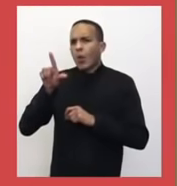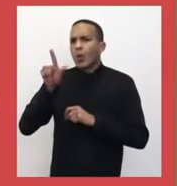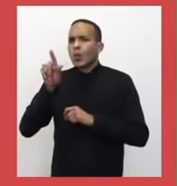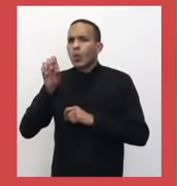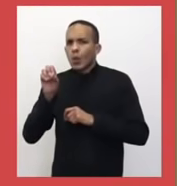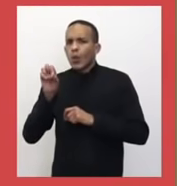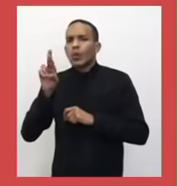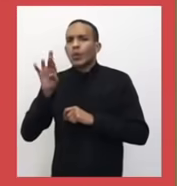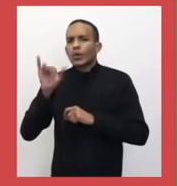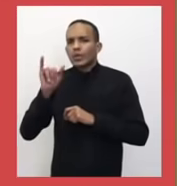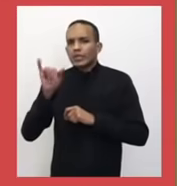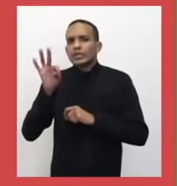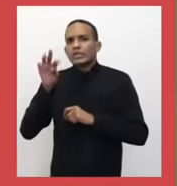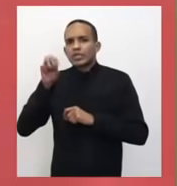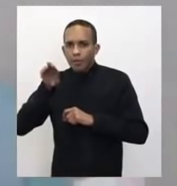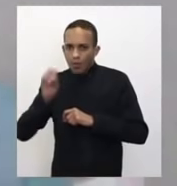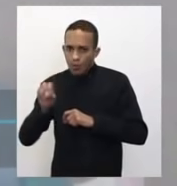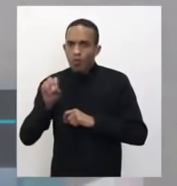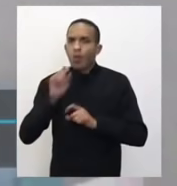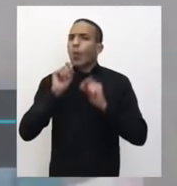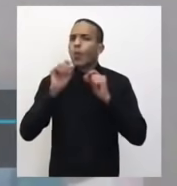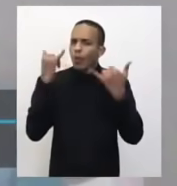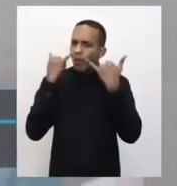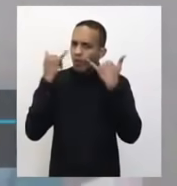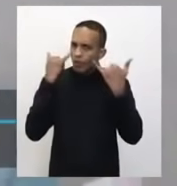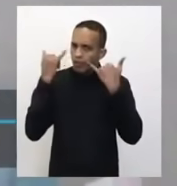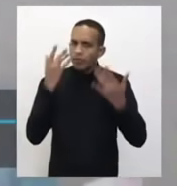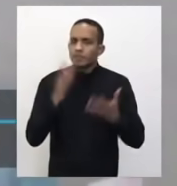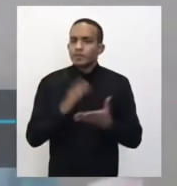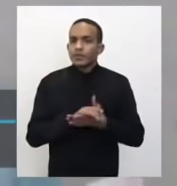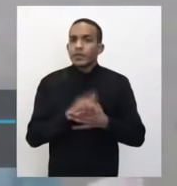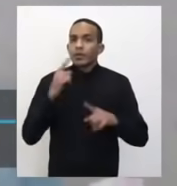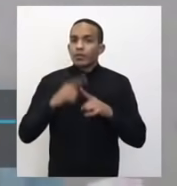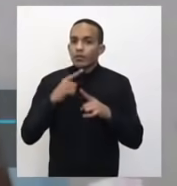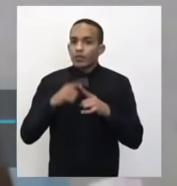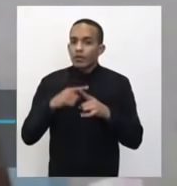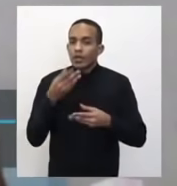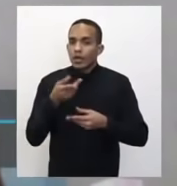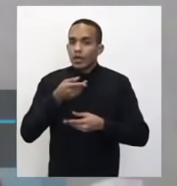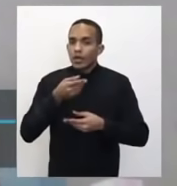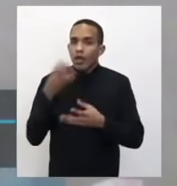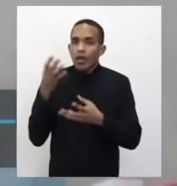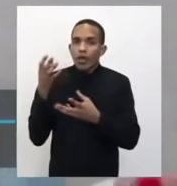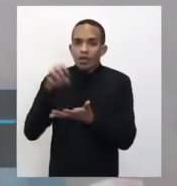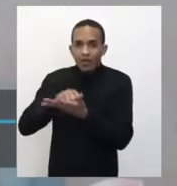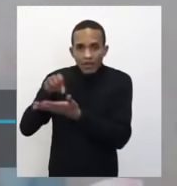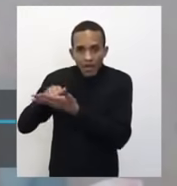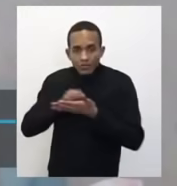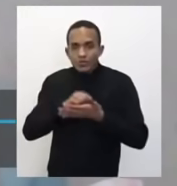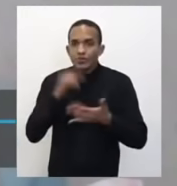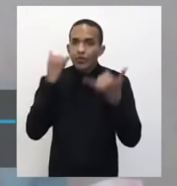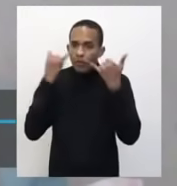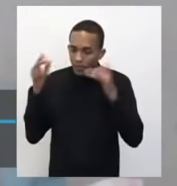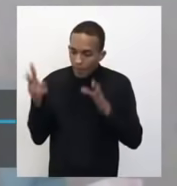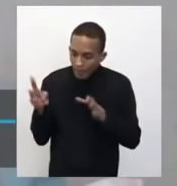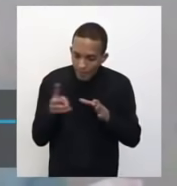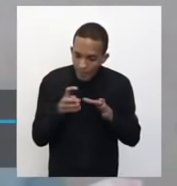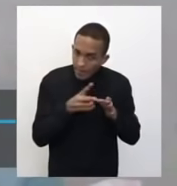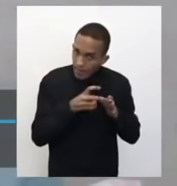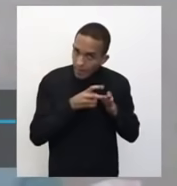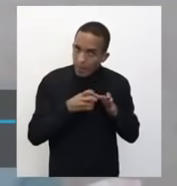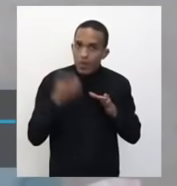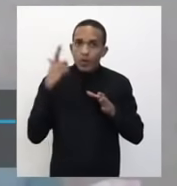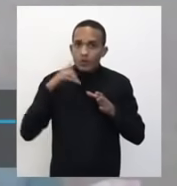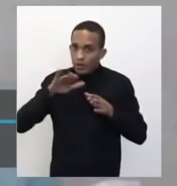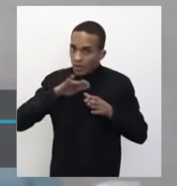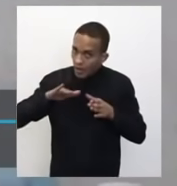vocês. Dados algoritmos são rastros que nós deixamos na internet. Então, eles coletam esses dados que nós